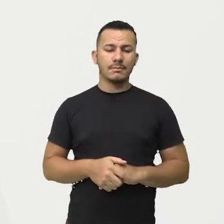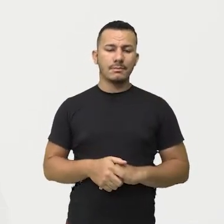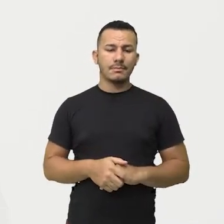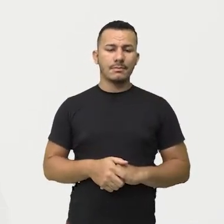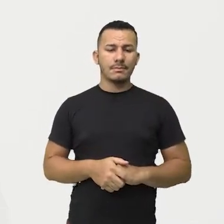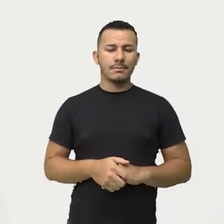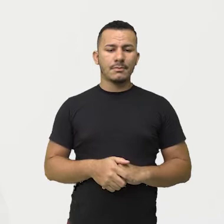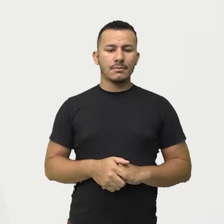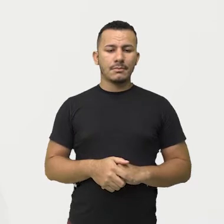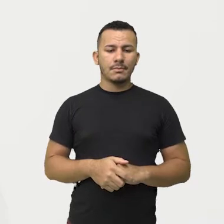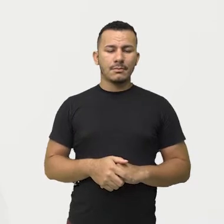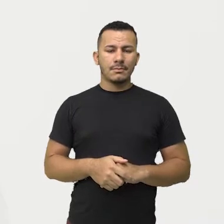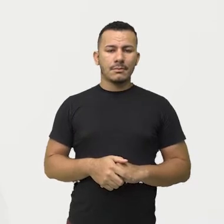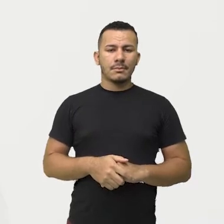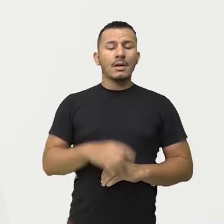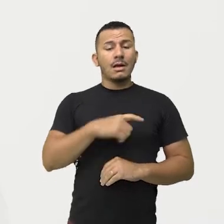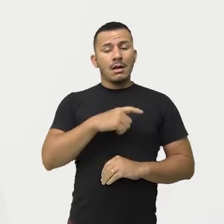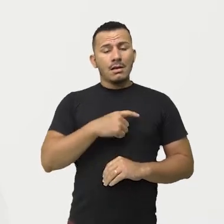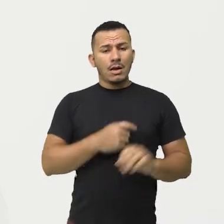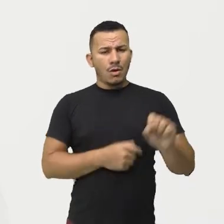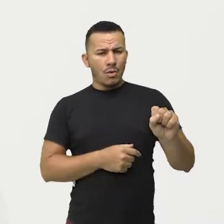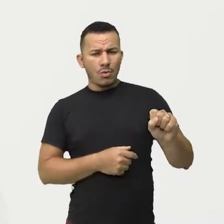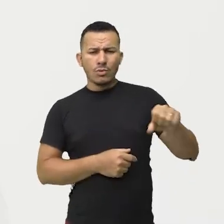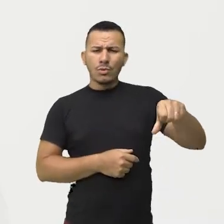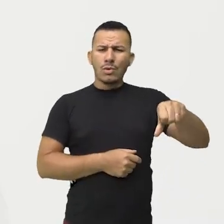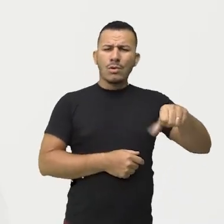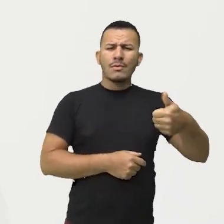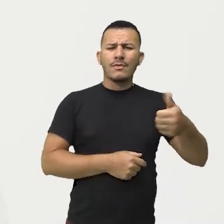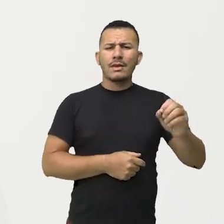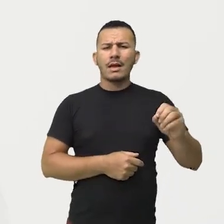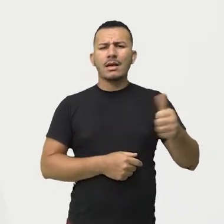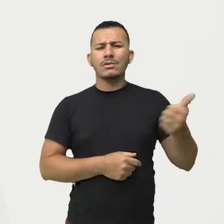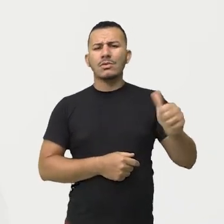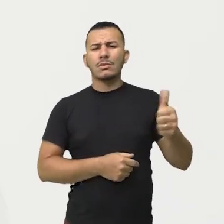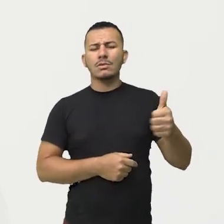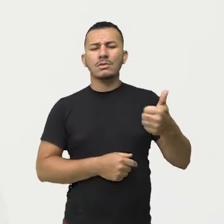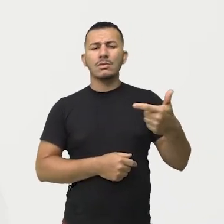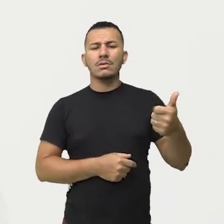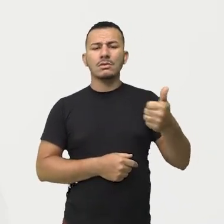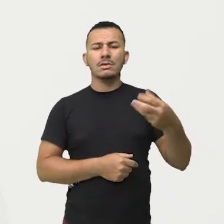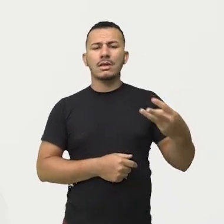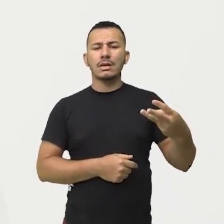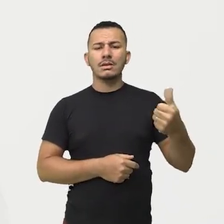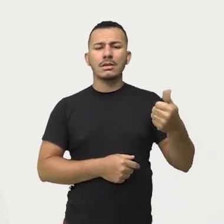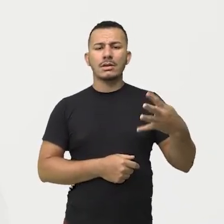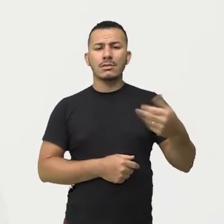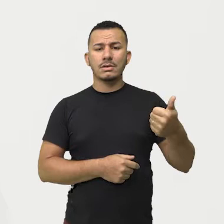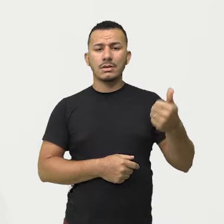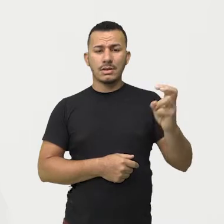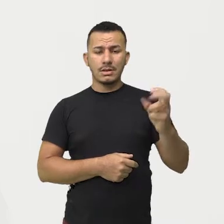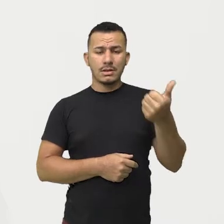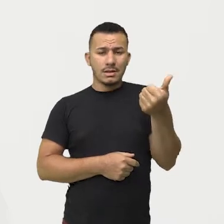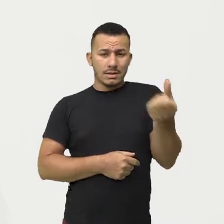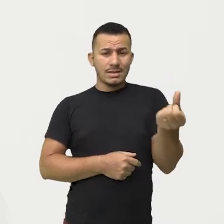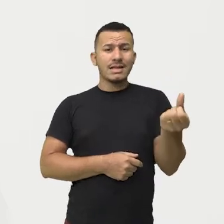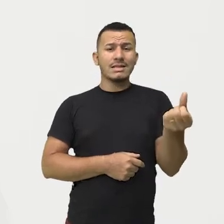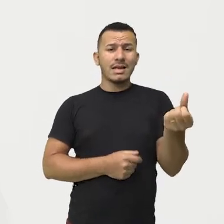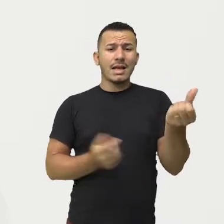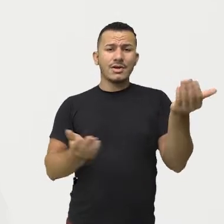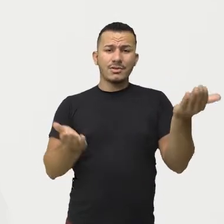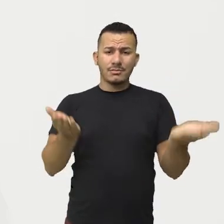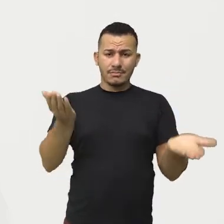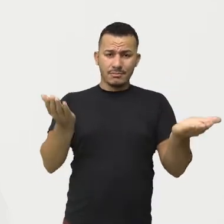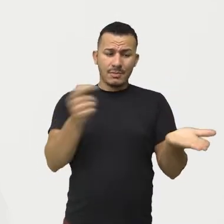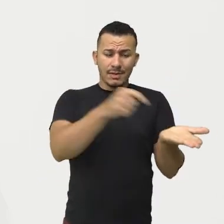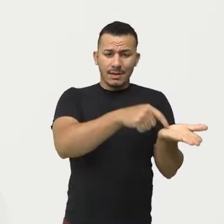Né? 9, 10, 11, 12, 13, 14, 15, 16. Eu tenho 16 desse lado,